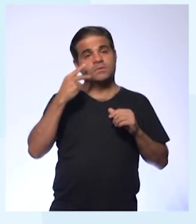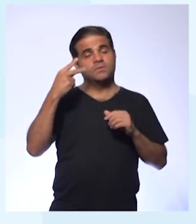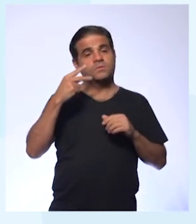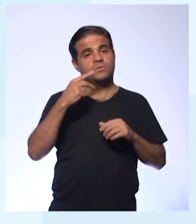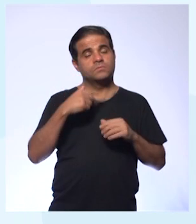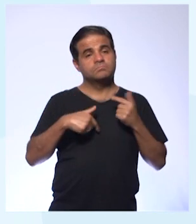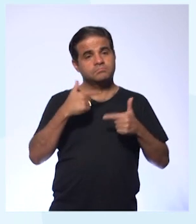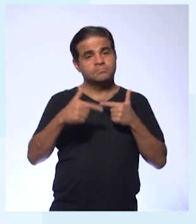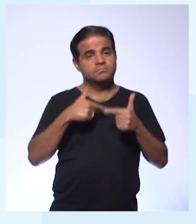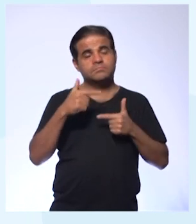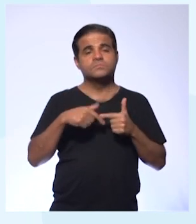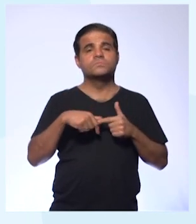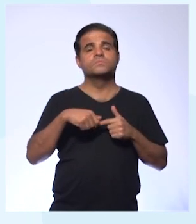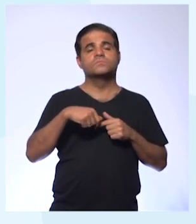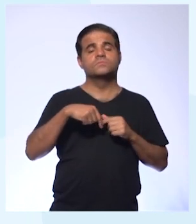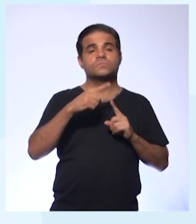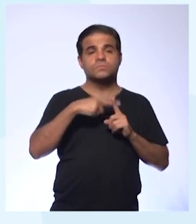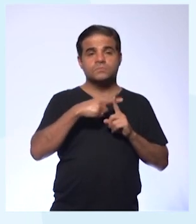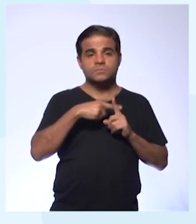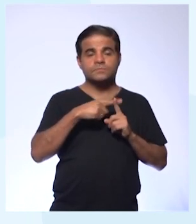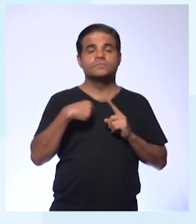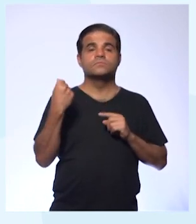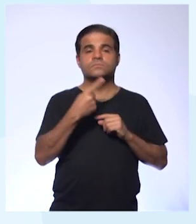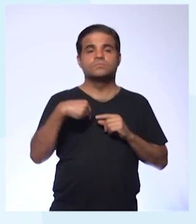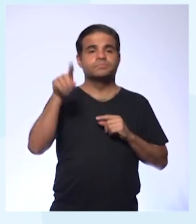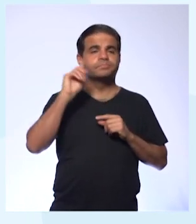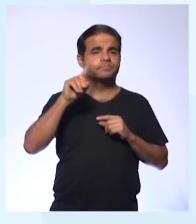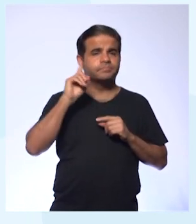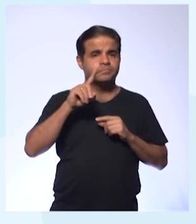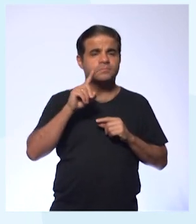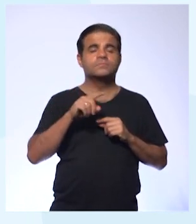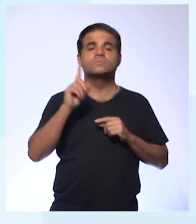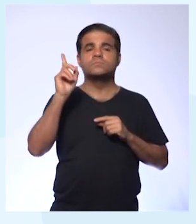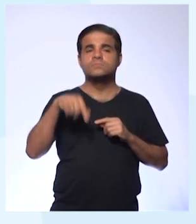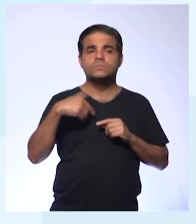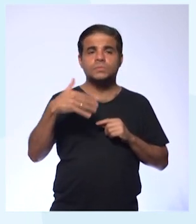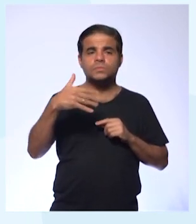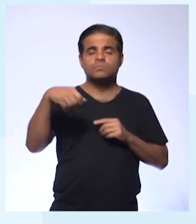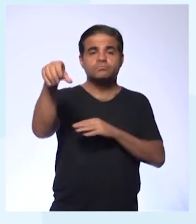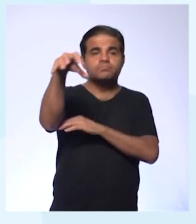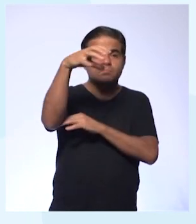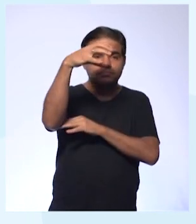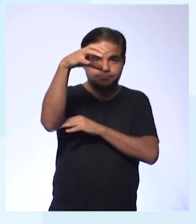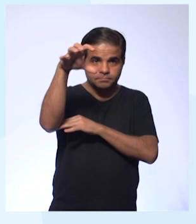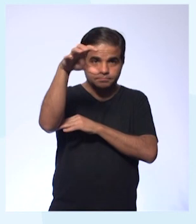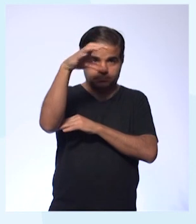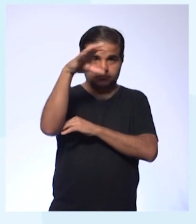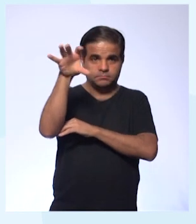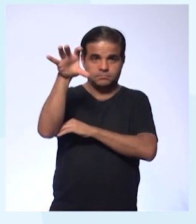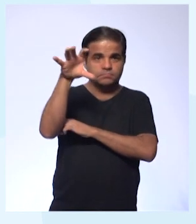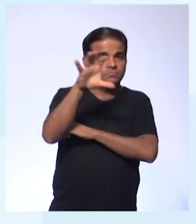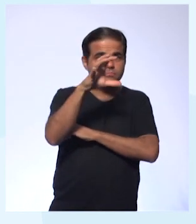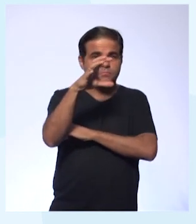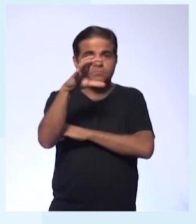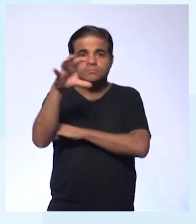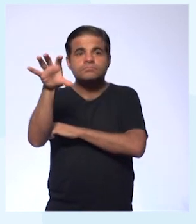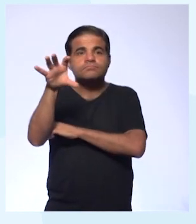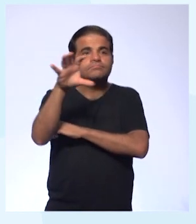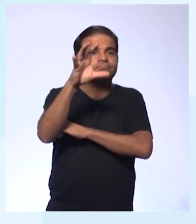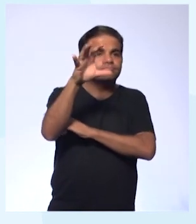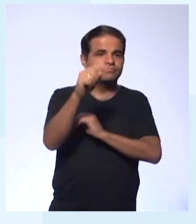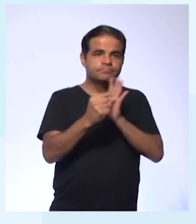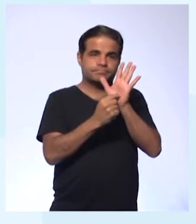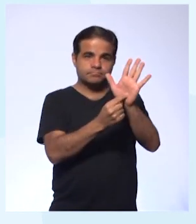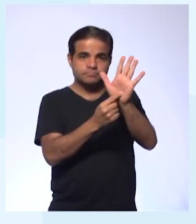do Serviço Nacional de Temperatura dos Estados Unidos. Então, vejam com os satélites, né, a gente tem aí as estações